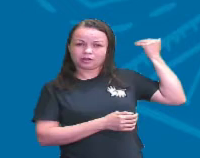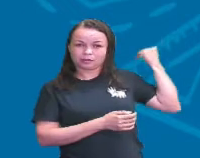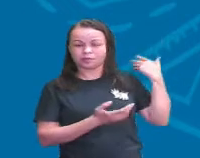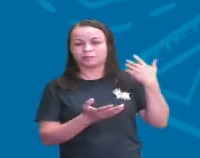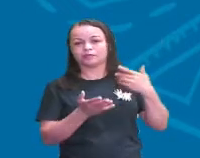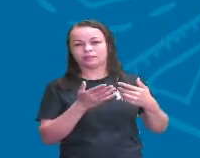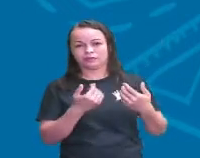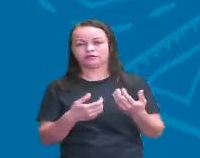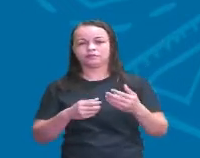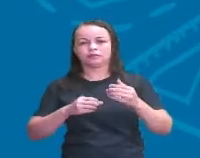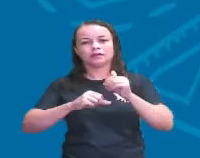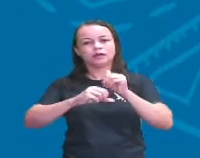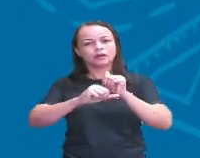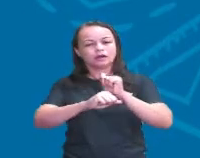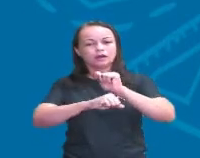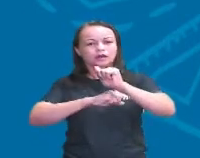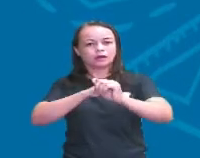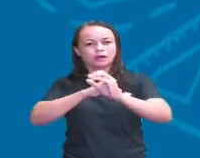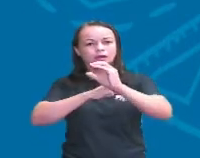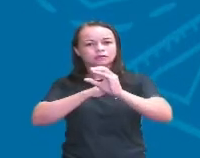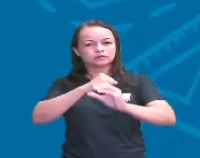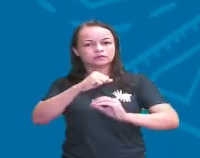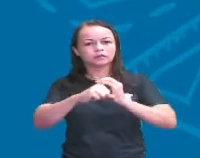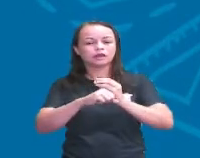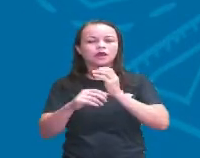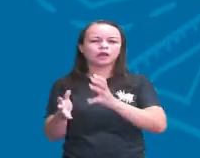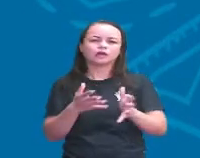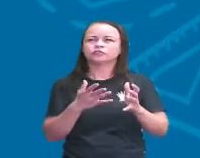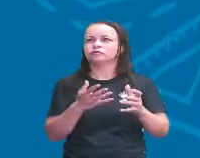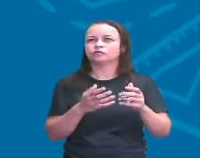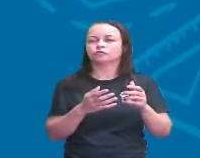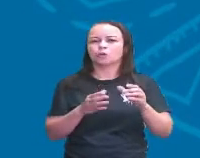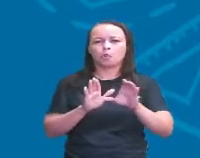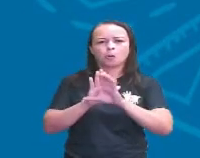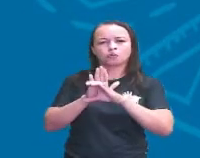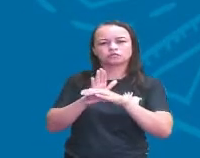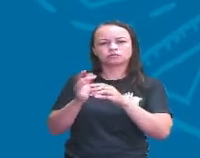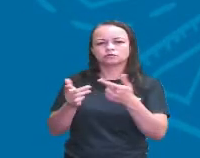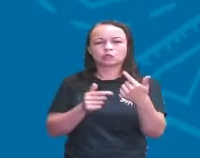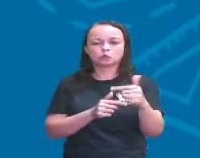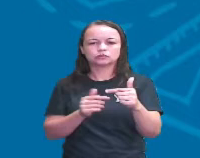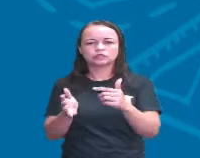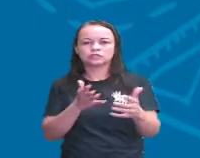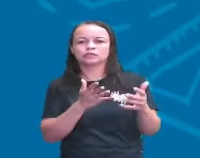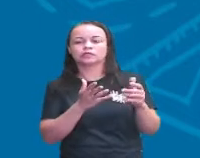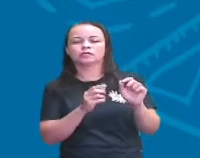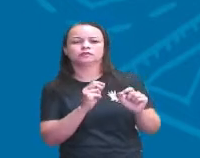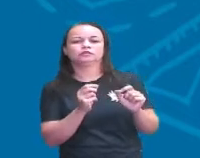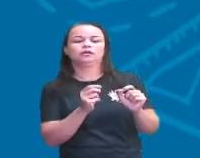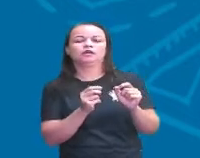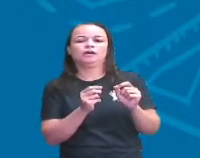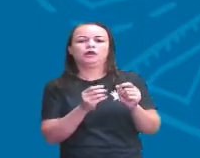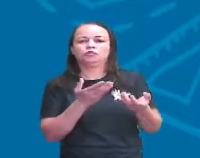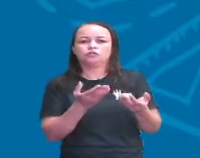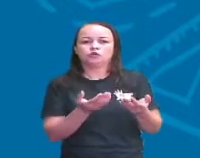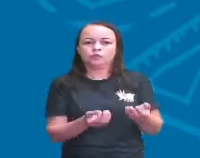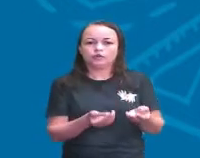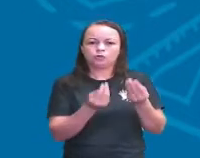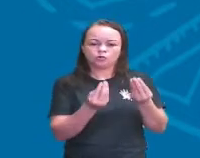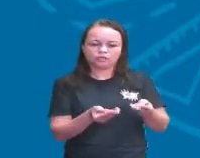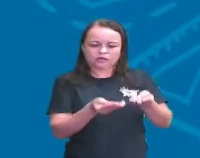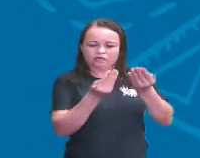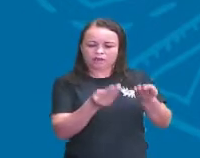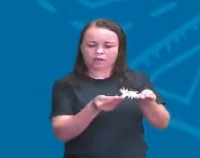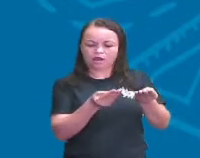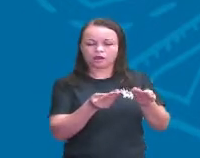antes de Cristo, eles não tinham o conceito de densidade, o que afunda e o que boia. Quando esse conceito